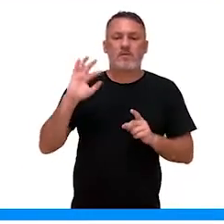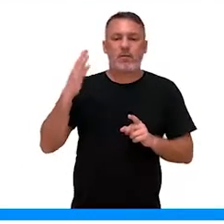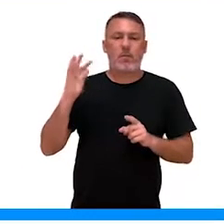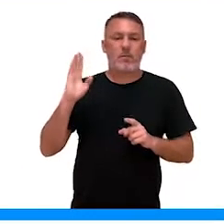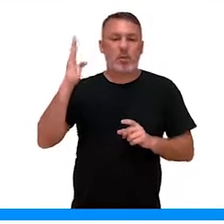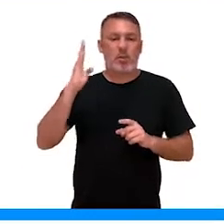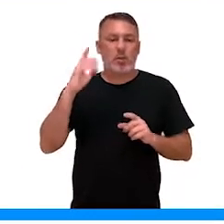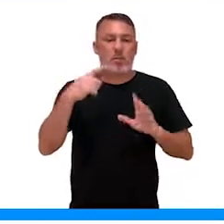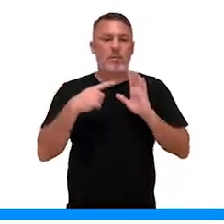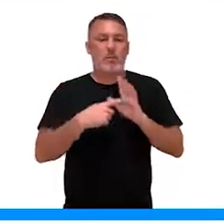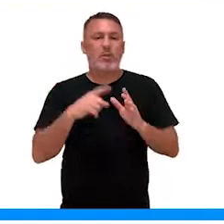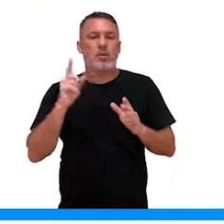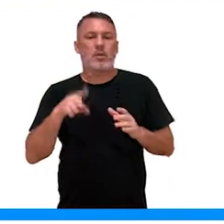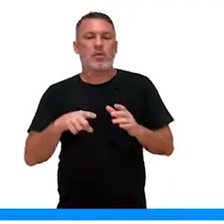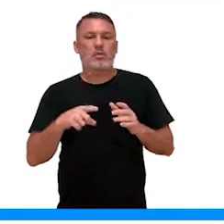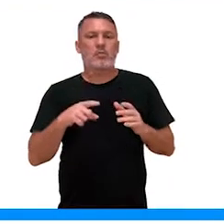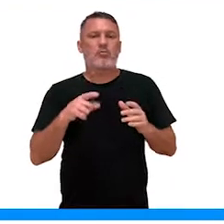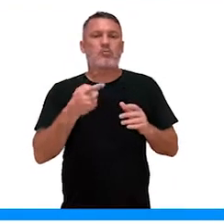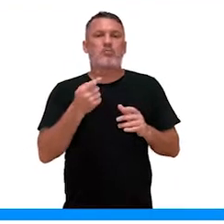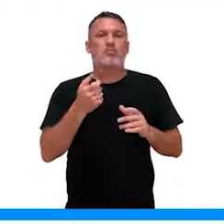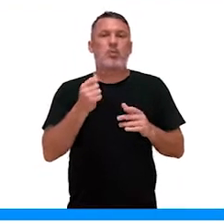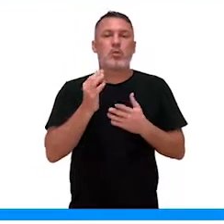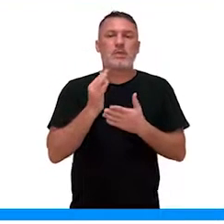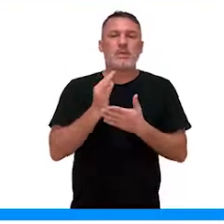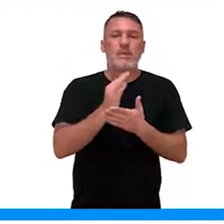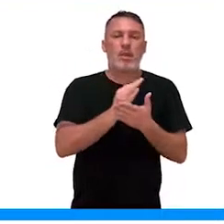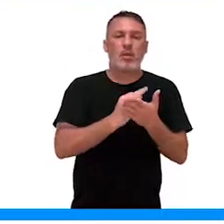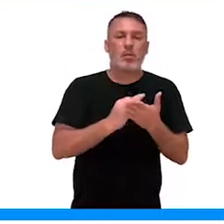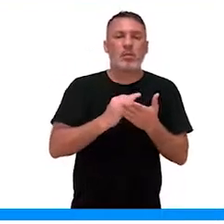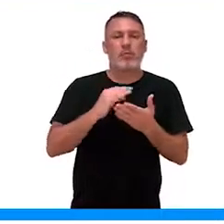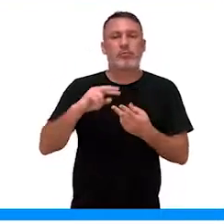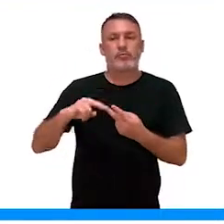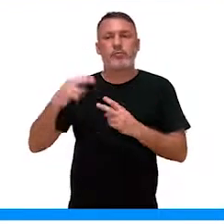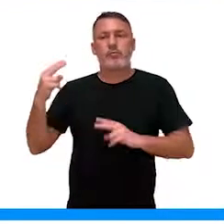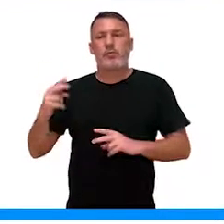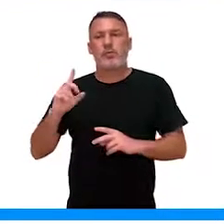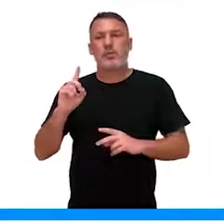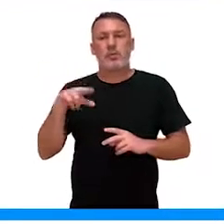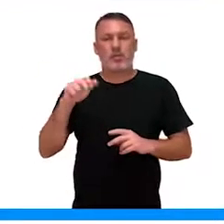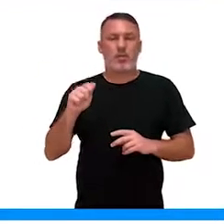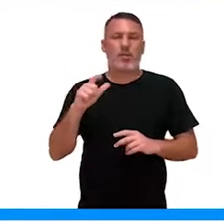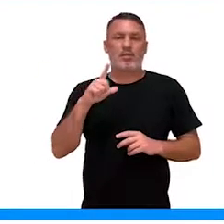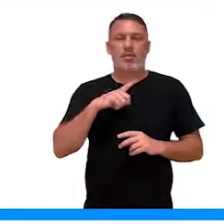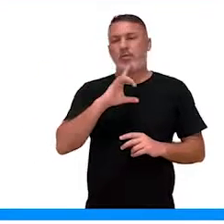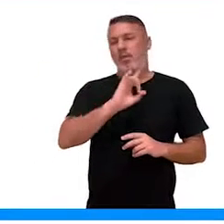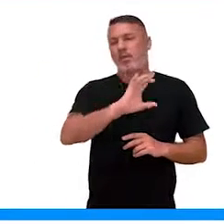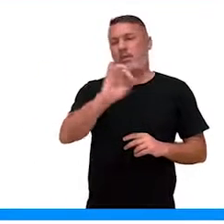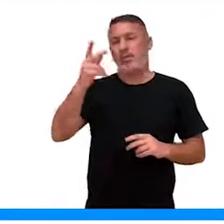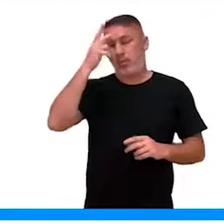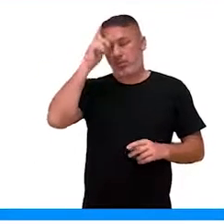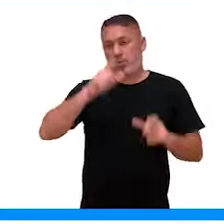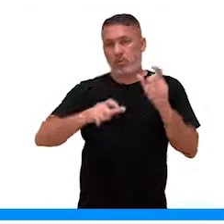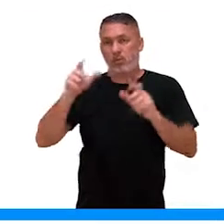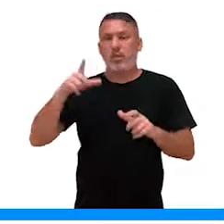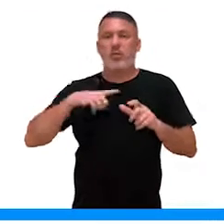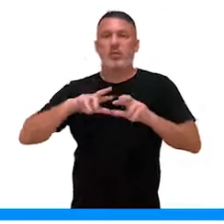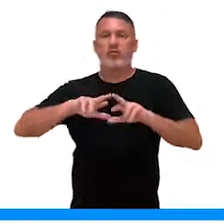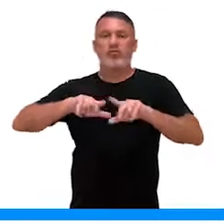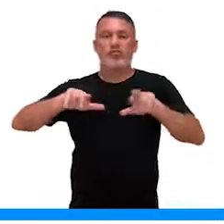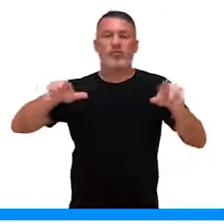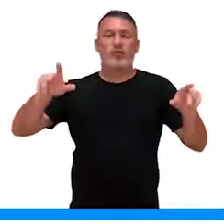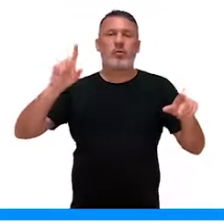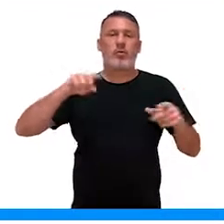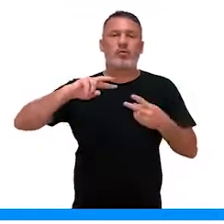ao fenômeno biológico referente a uma pequena população de células ou DNA presentes em um indivíduo, mais derivadas de um